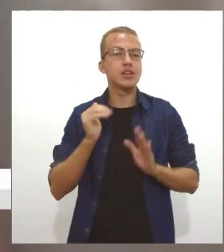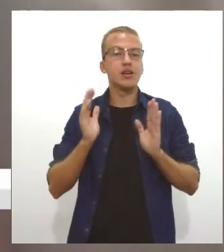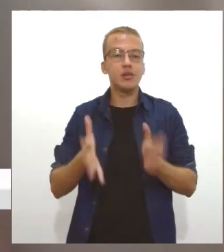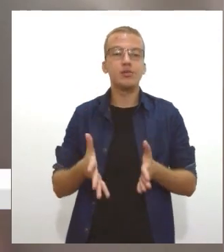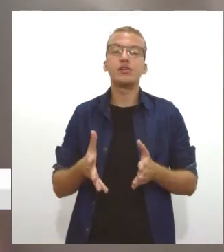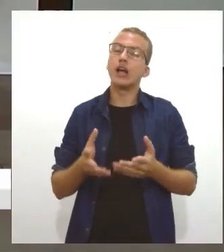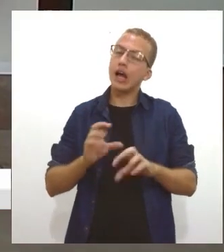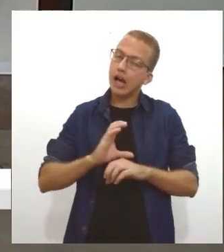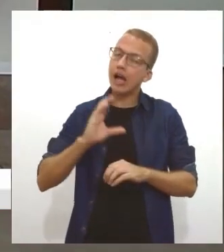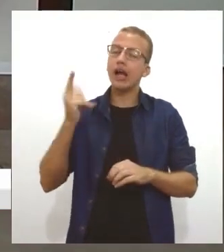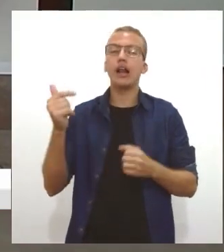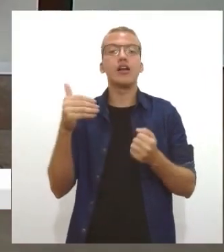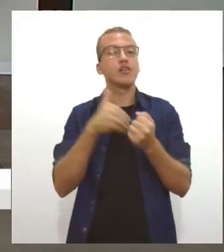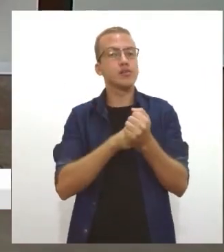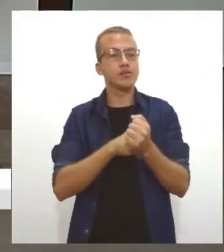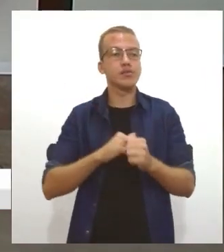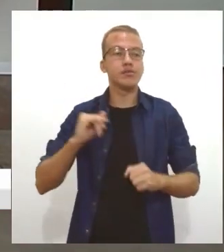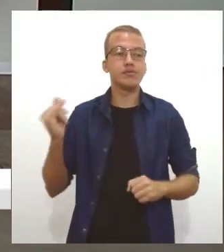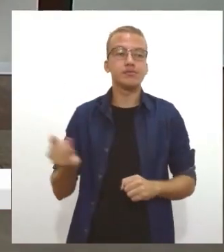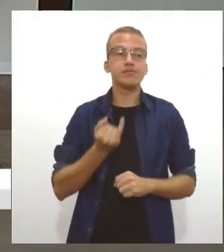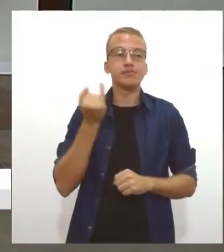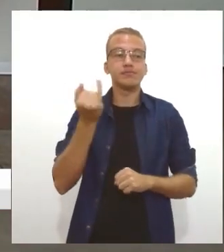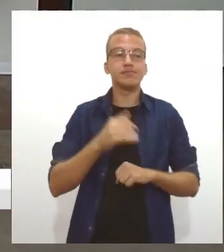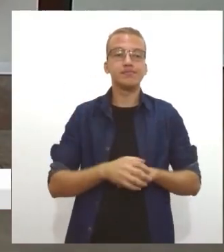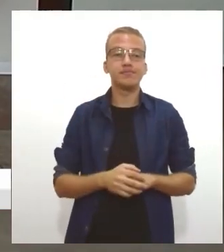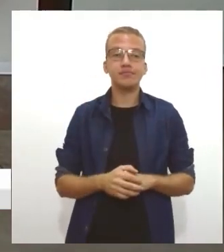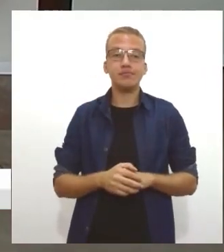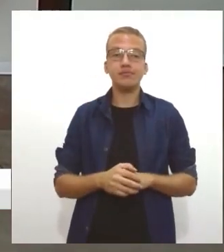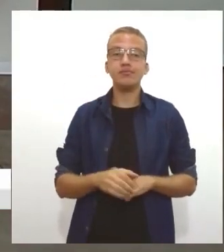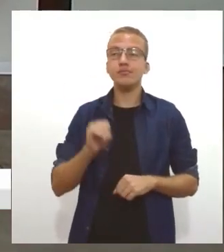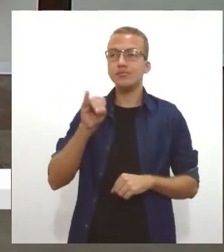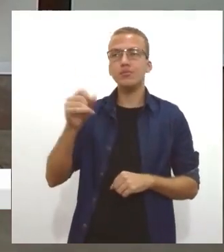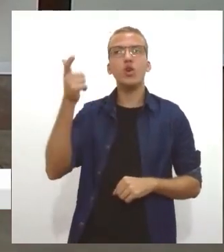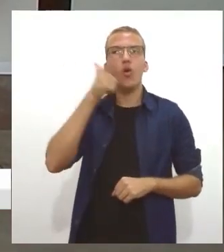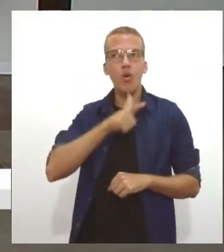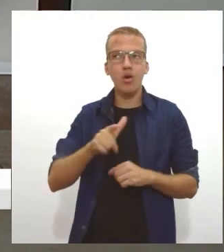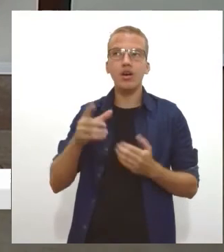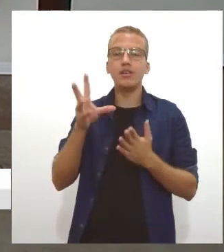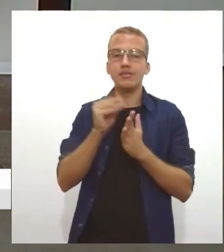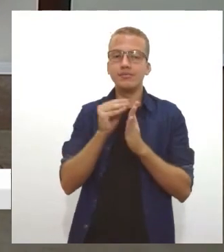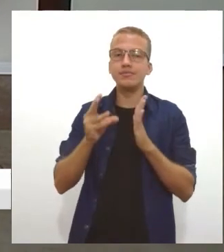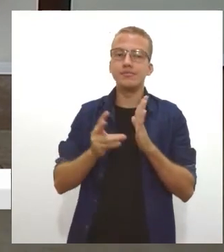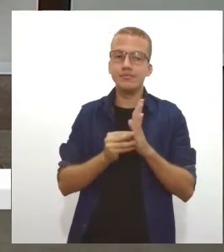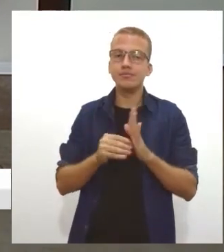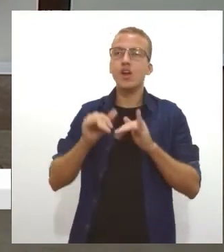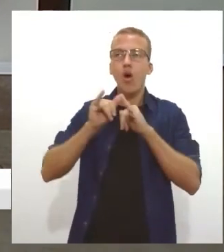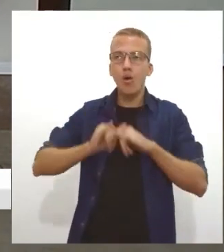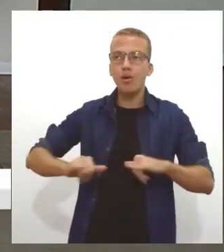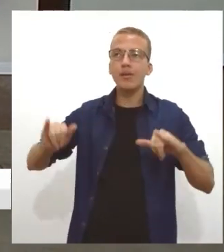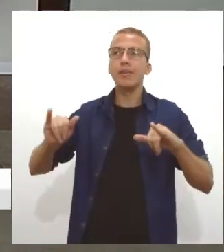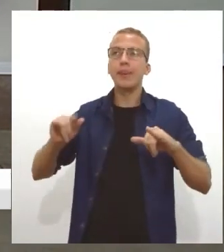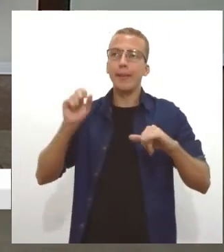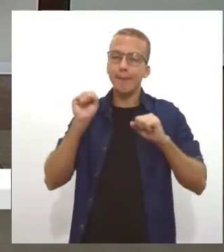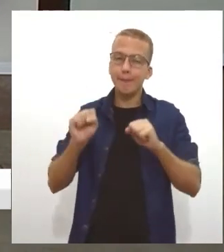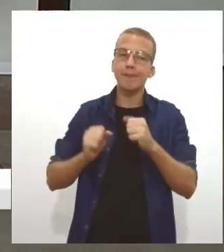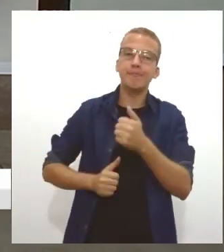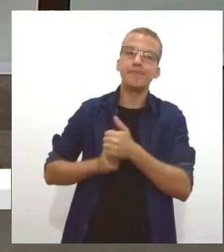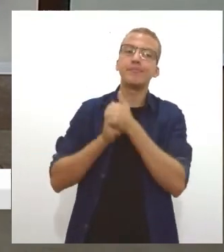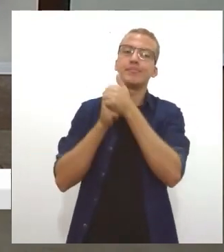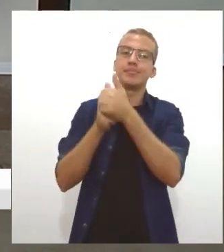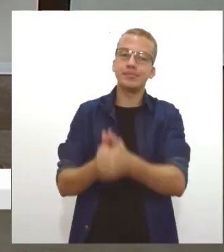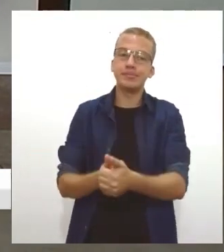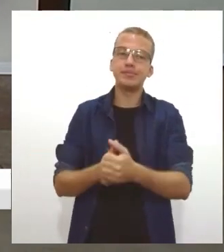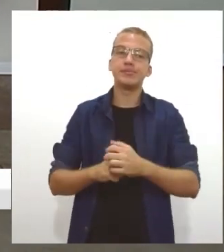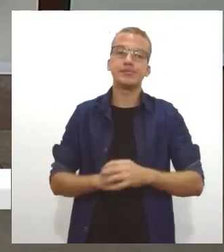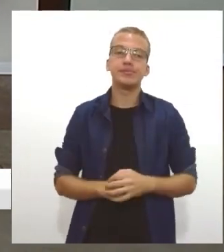requer. Maravilha. Quando vocês atualizarem, comunica pra gente poder acompanhar também isso, tá? O